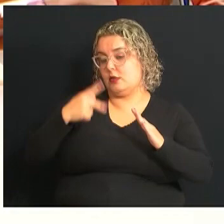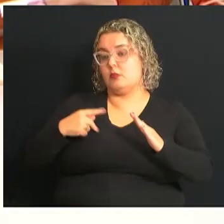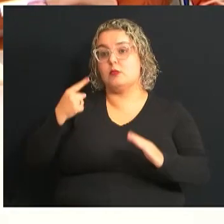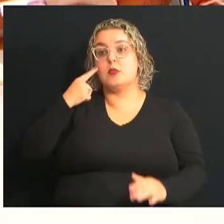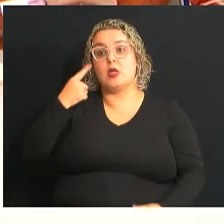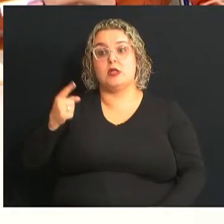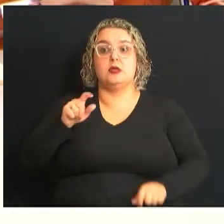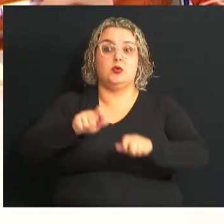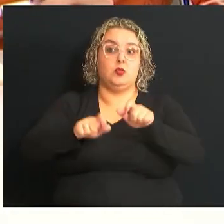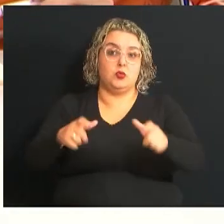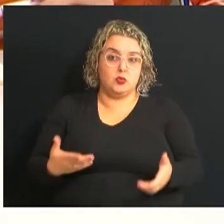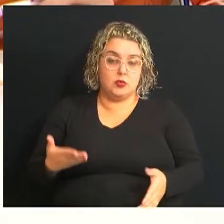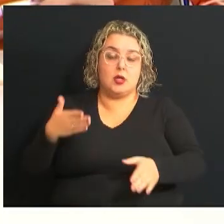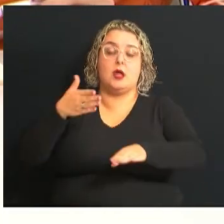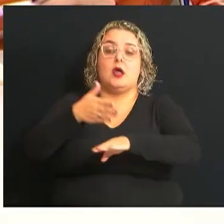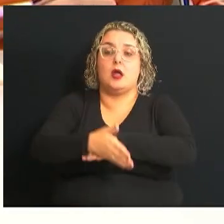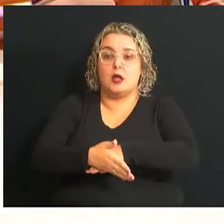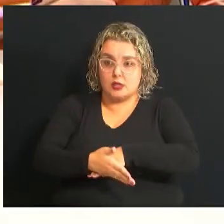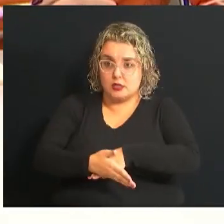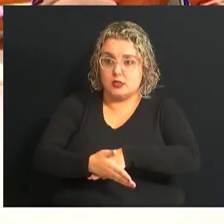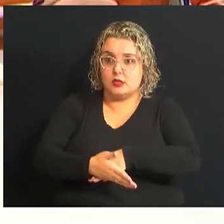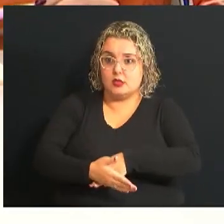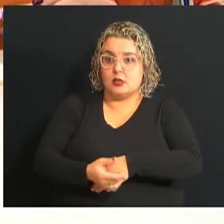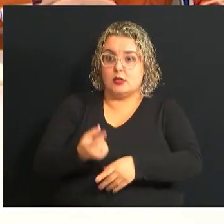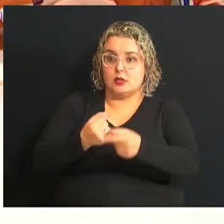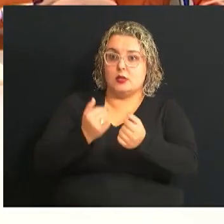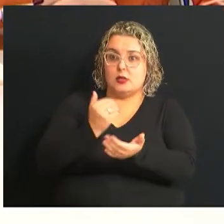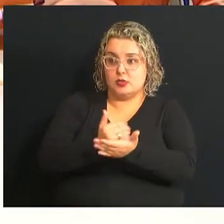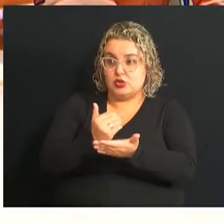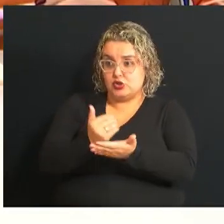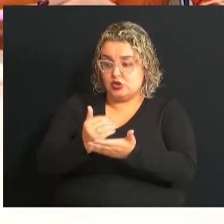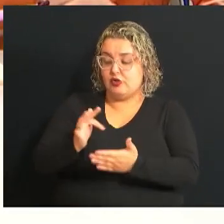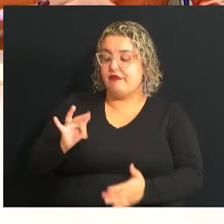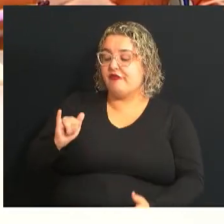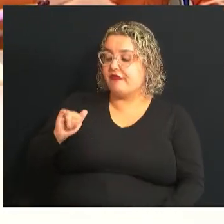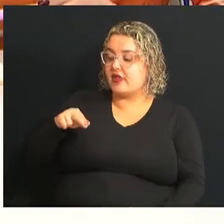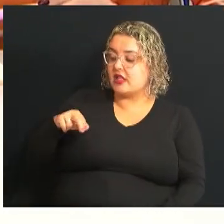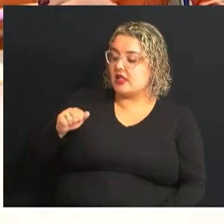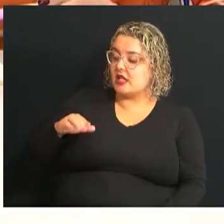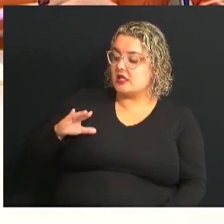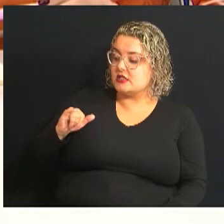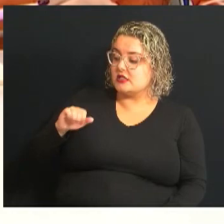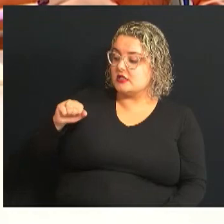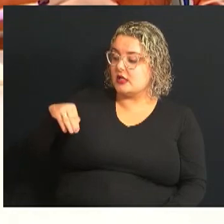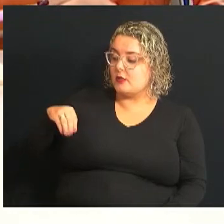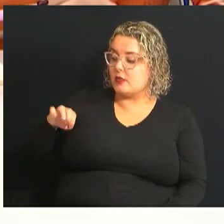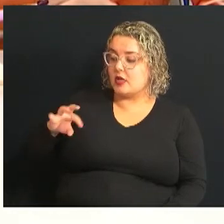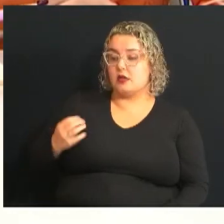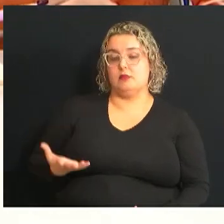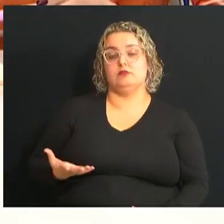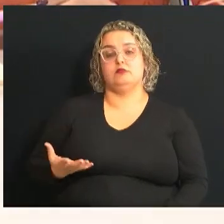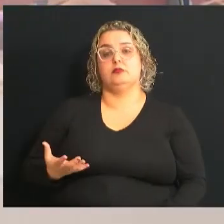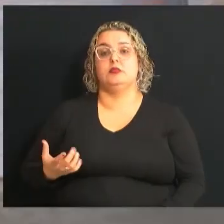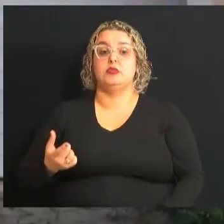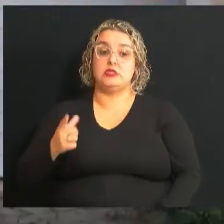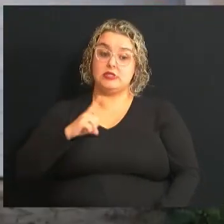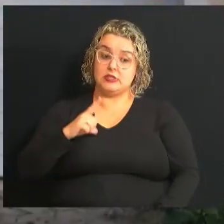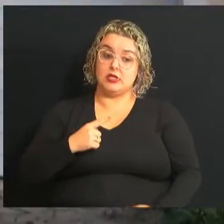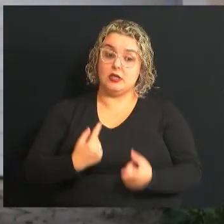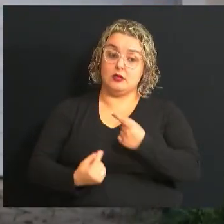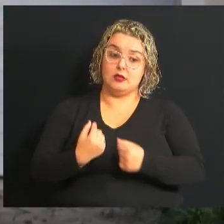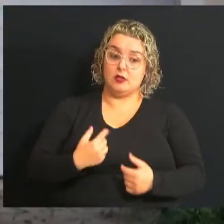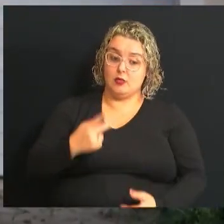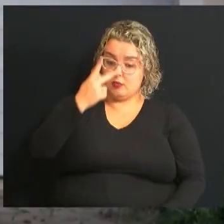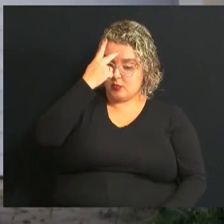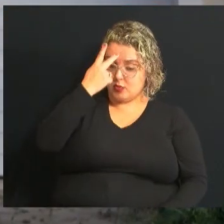pessoas acessam ela por meio de financiamento. Então, se tem recursos próprios, a situação é de uma forma, se vai para o